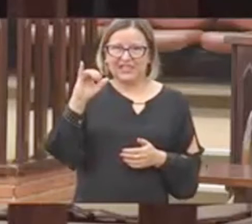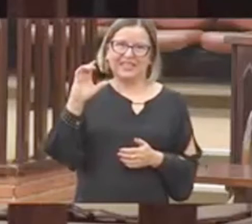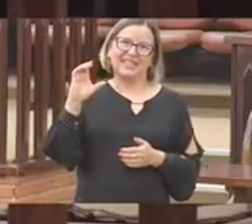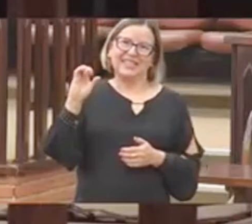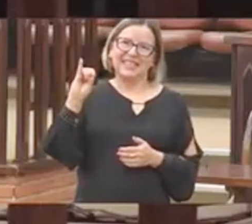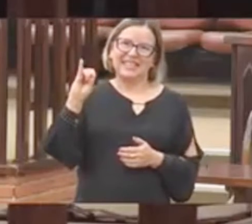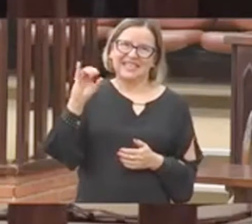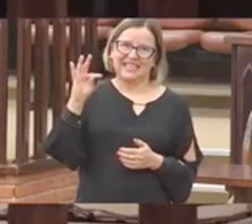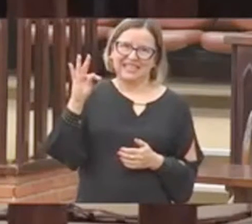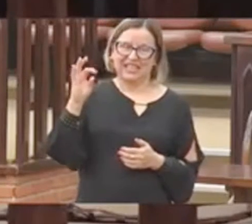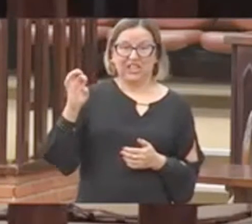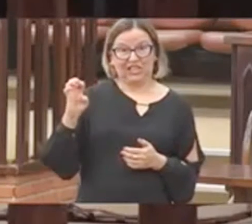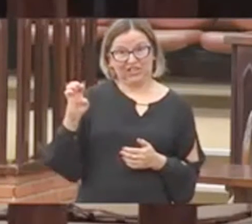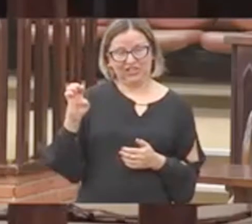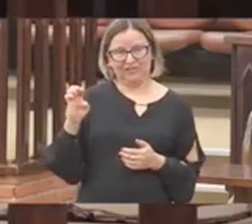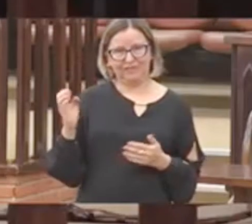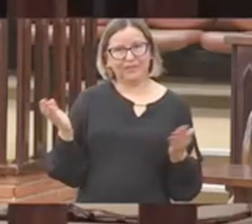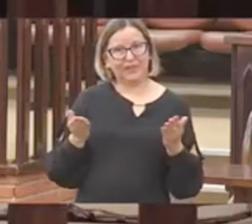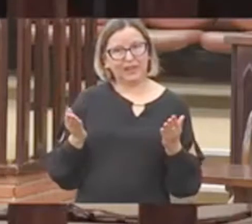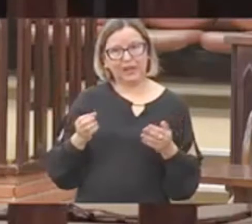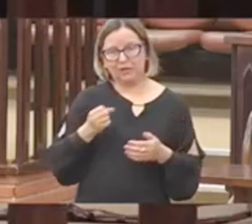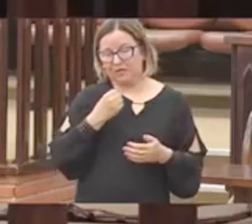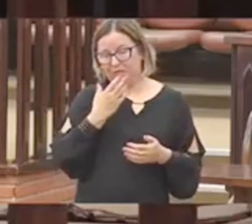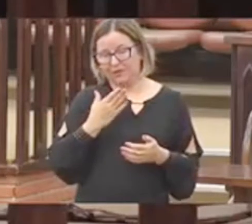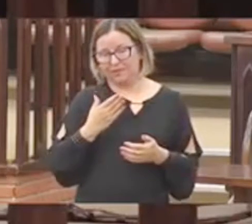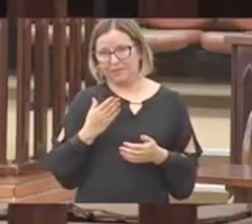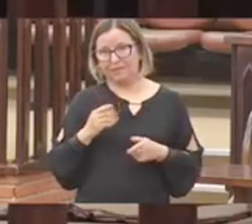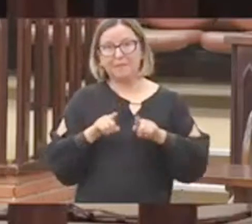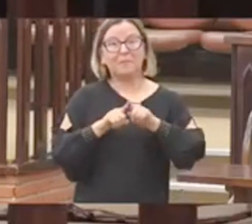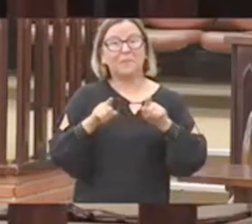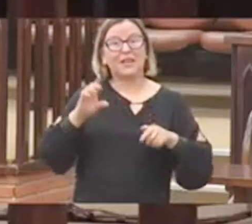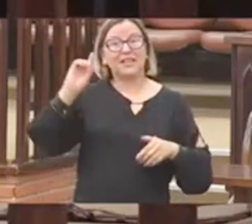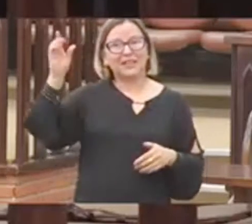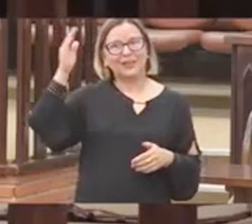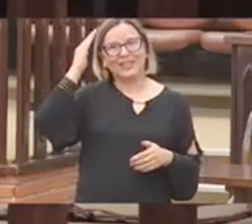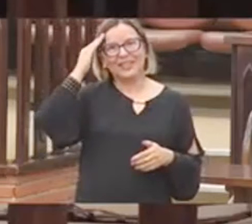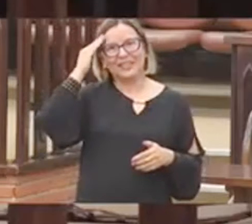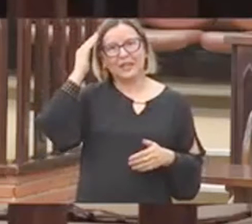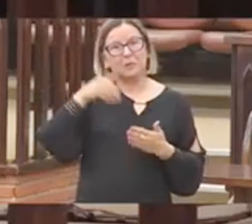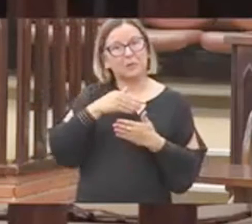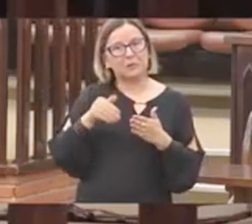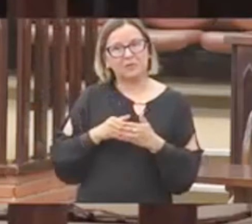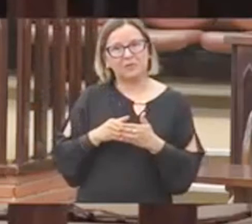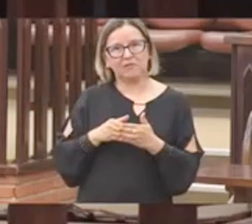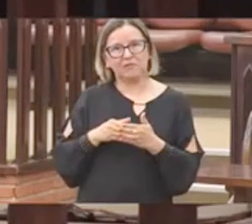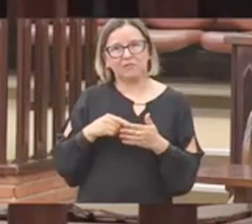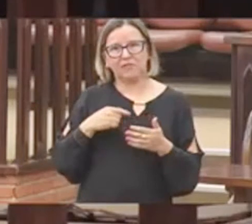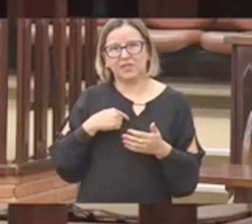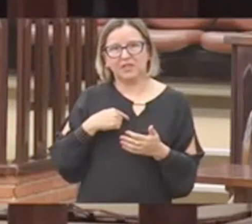no final ele concluiu: Deus sabe tudo e eu não sei nada.